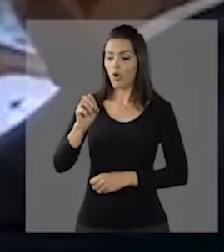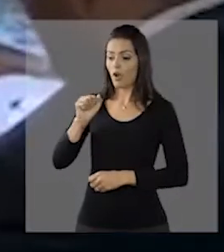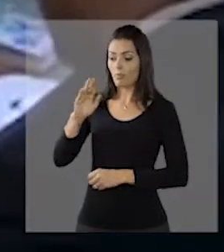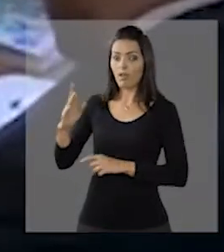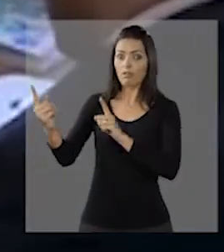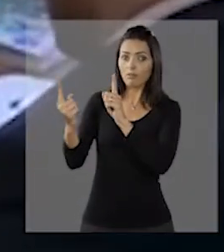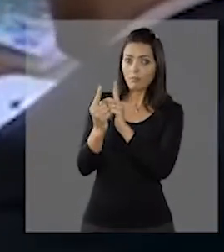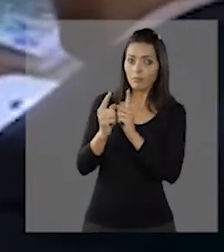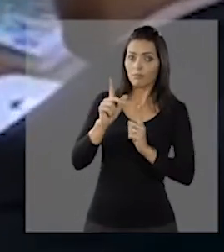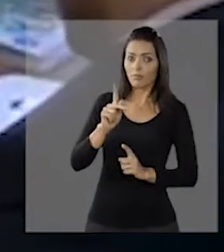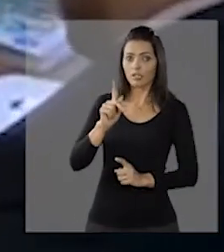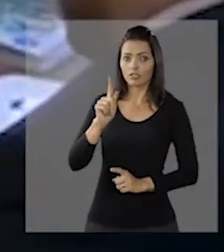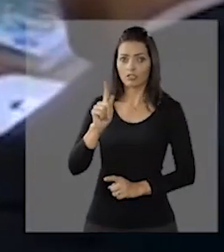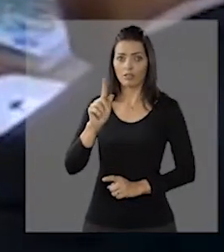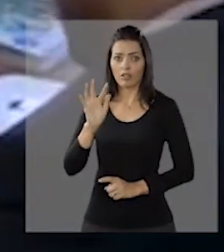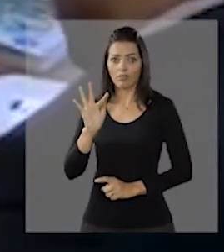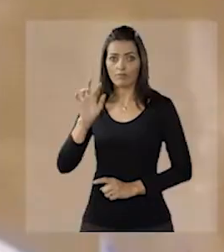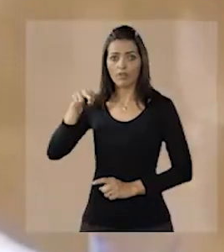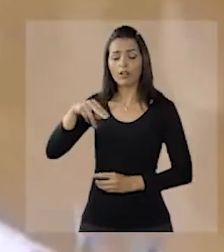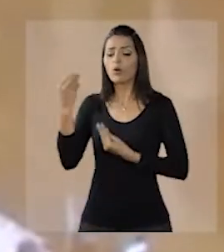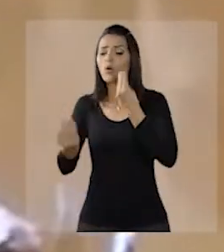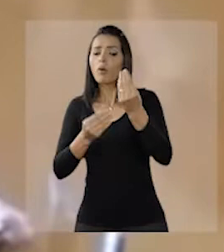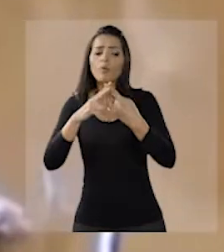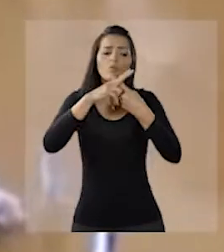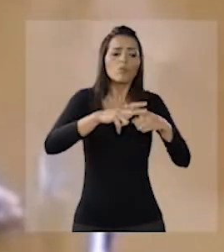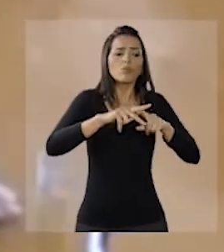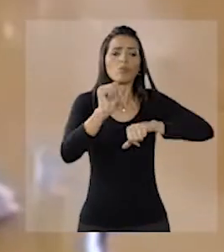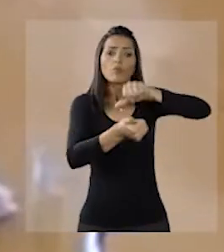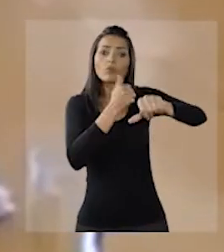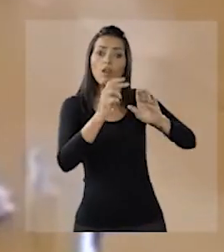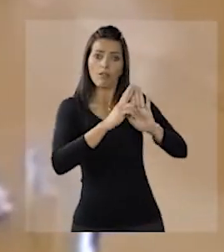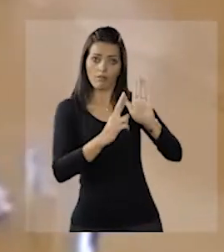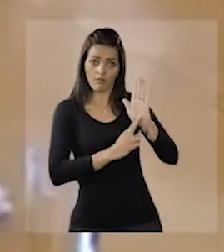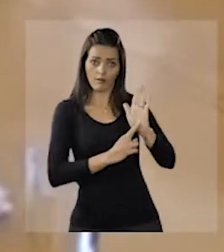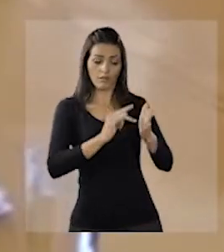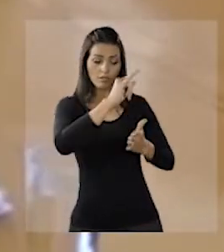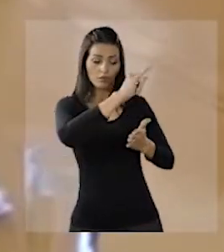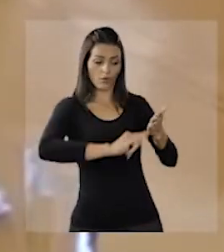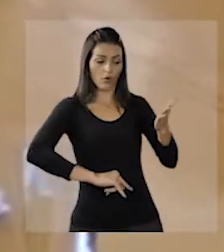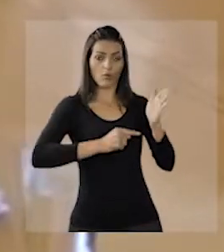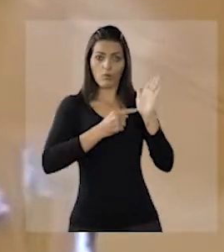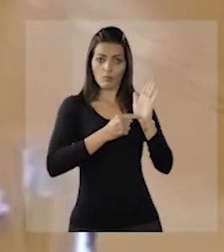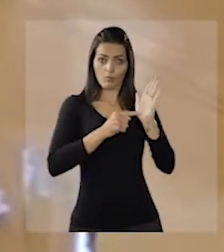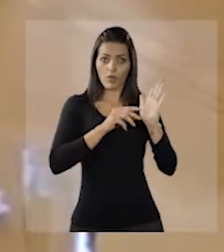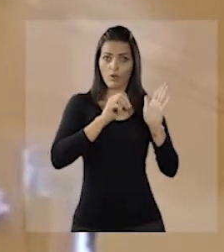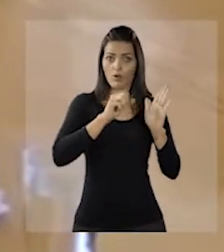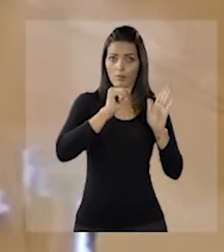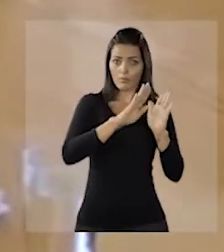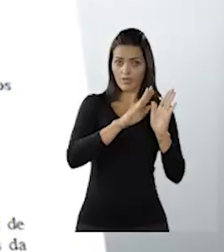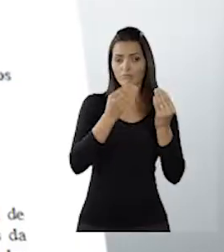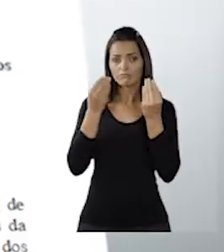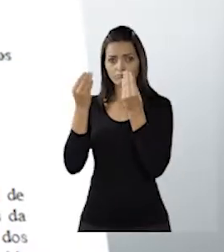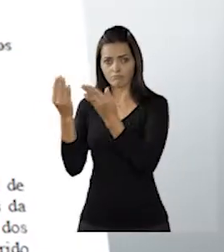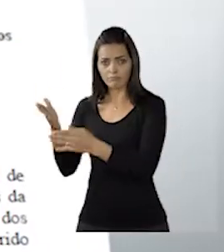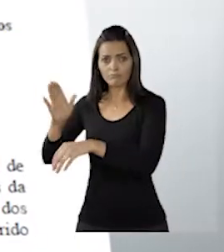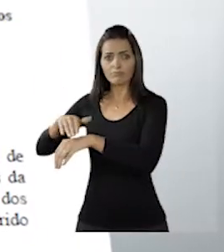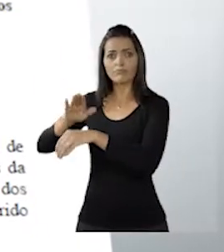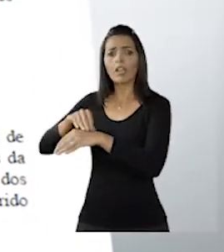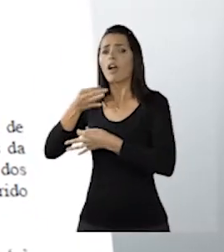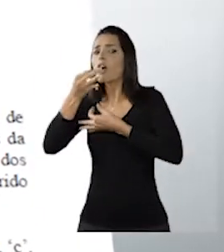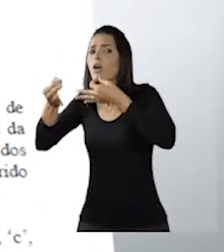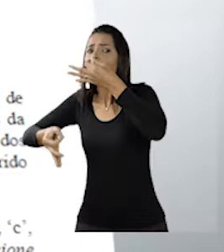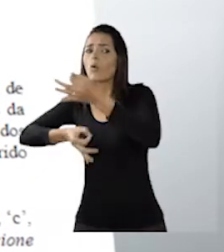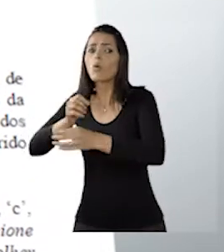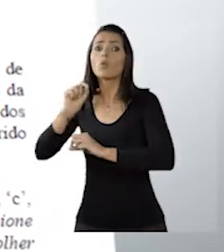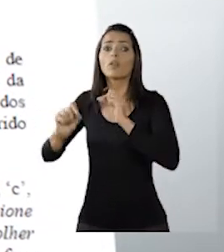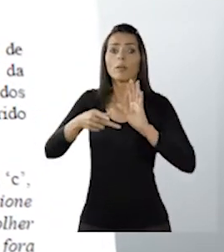Em 2016, a OAB se reuniu com a PGFN para negociar as alterações nas regras. No documento entregue